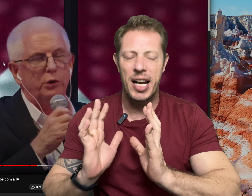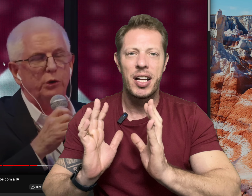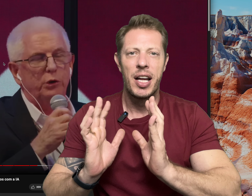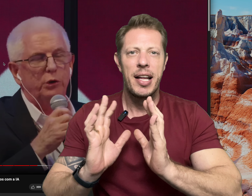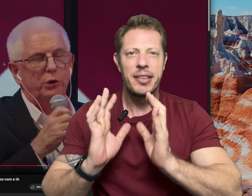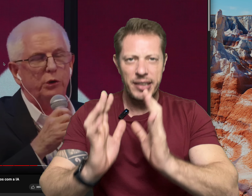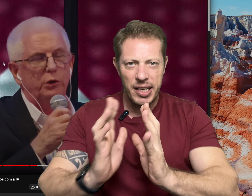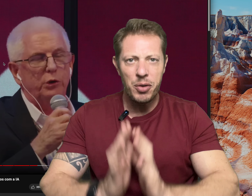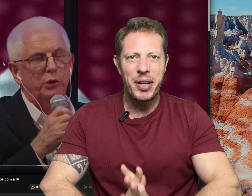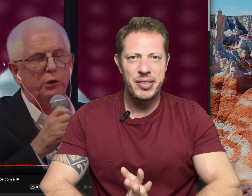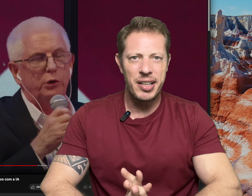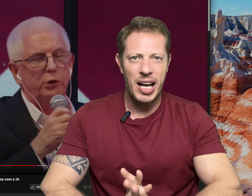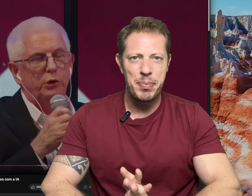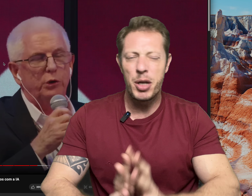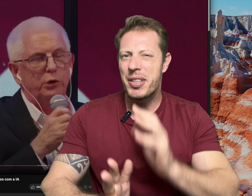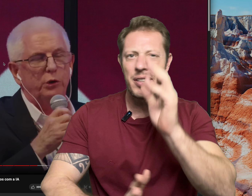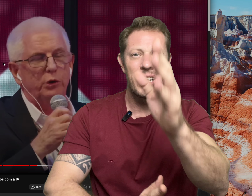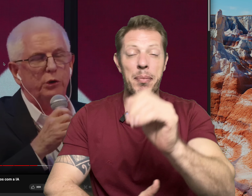tipo assim, cara,